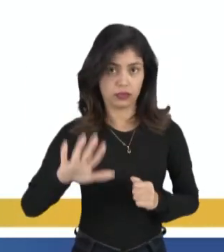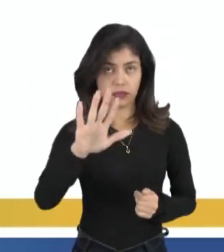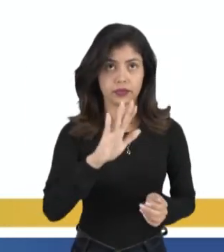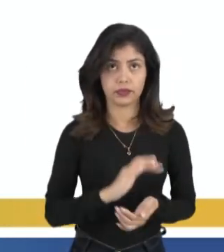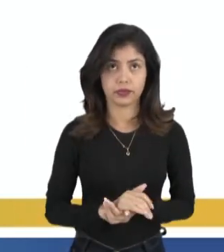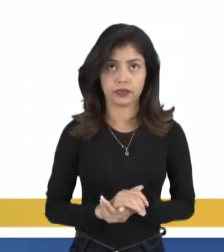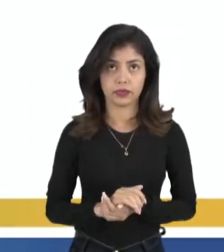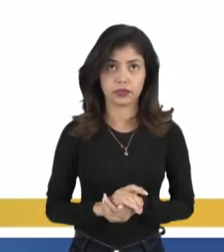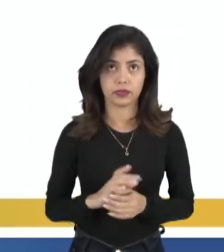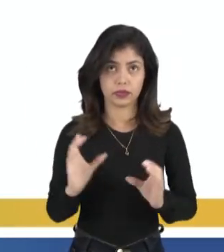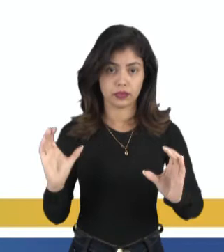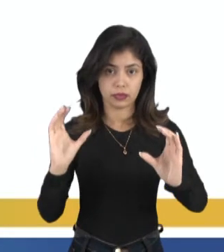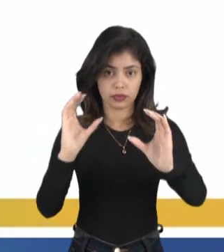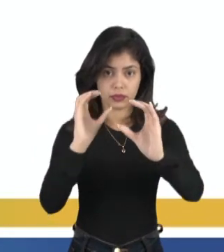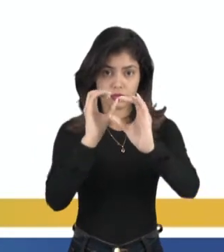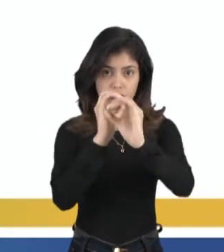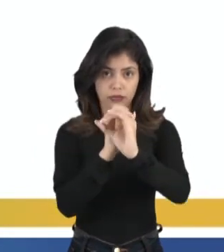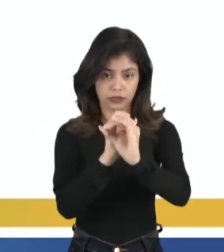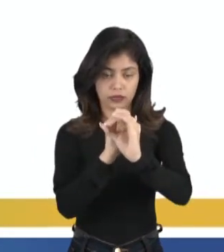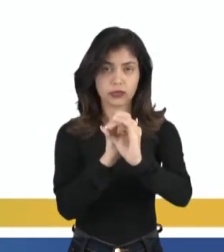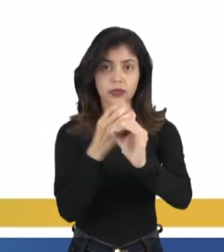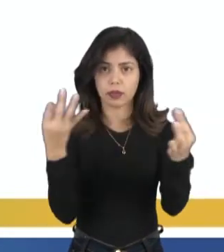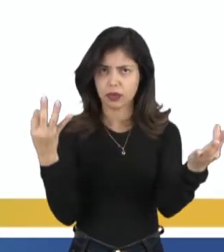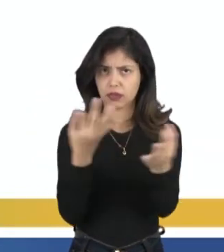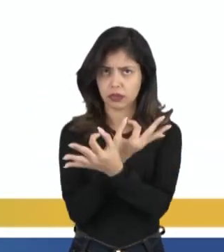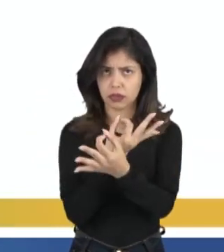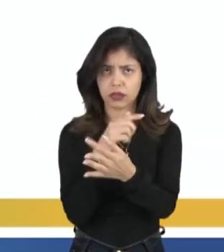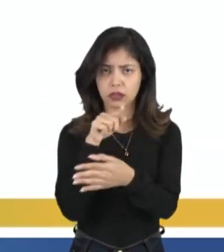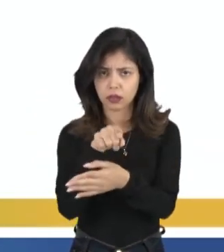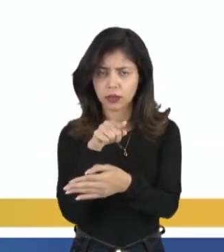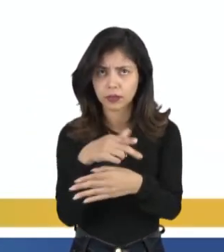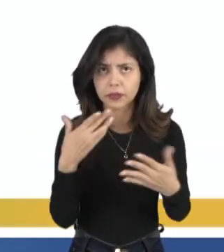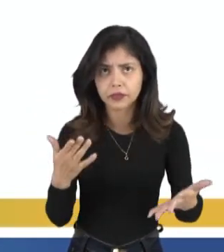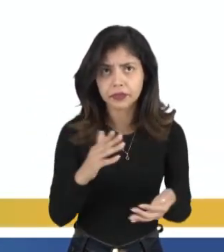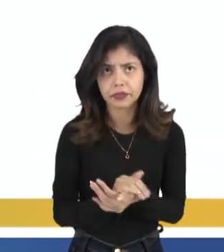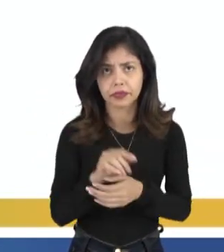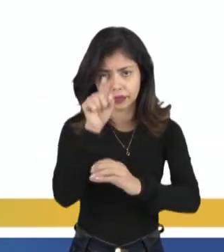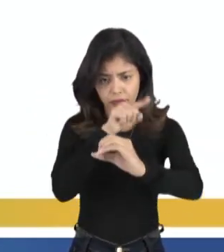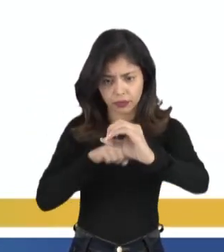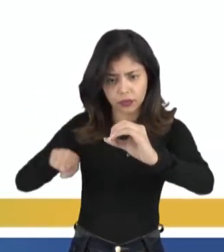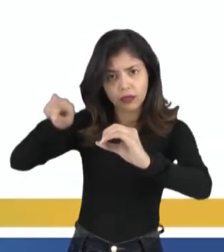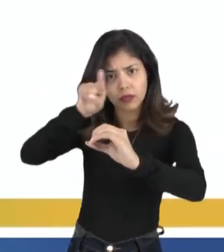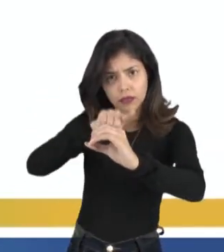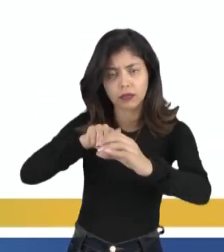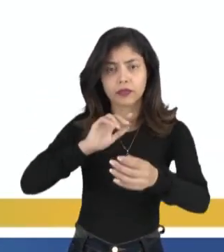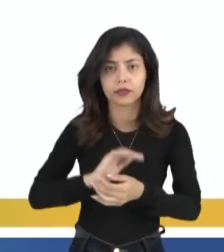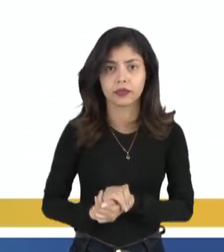ele se encaixasse, e a Lua se encaixasse perfeitamente aqui, ao redor